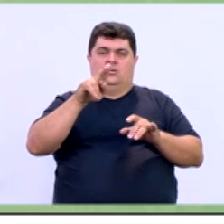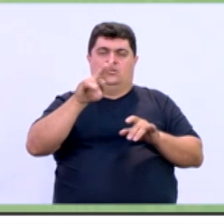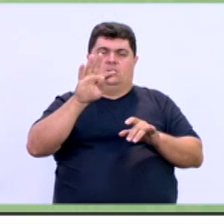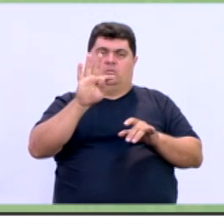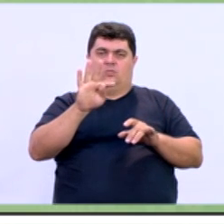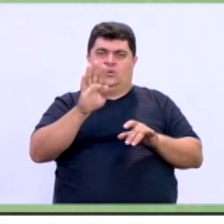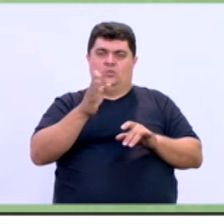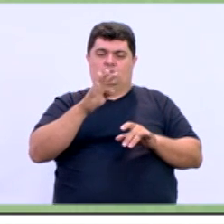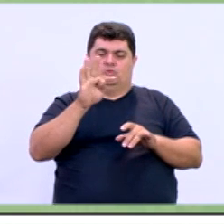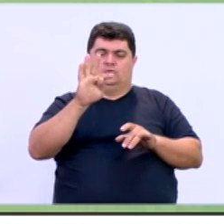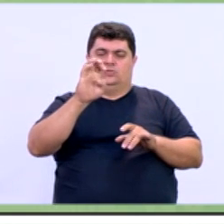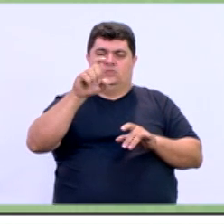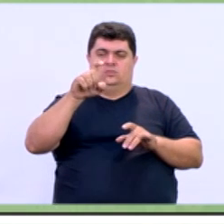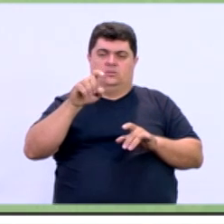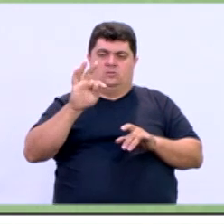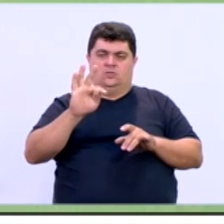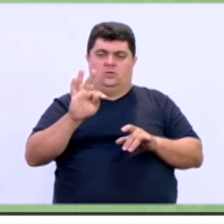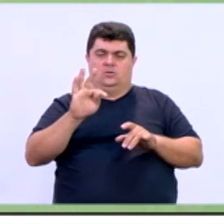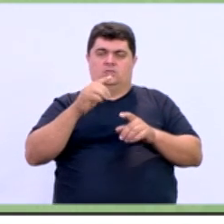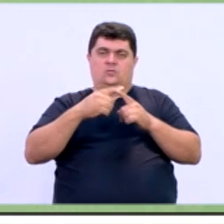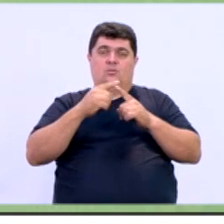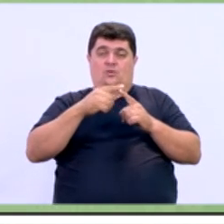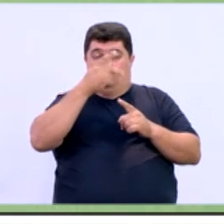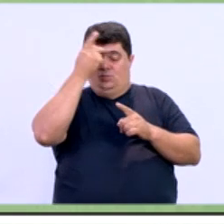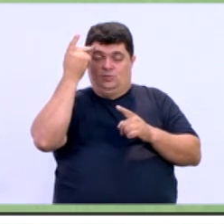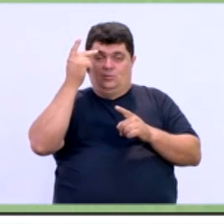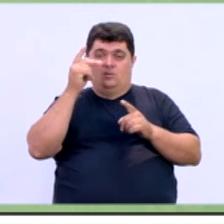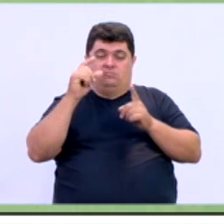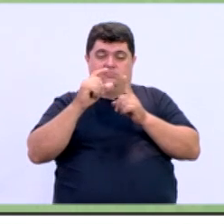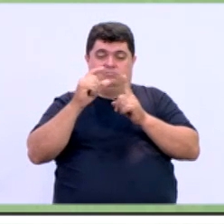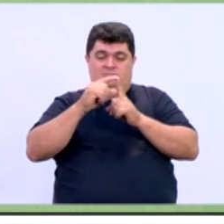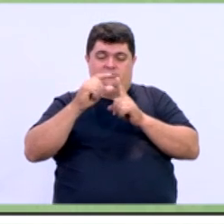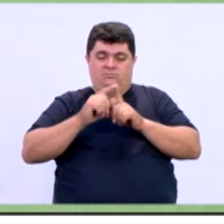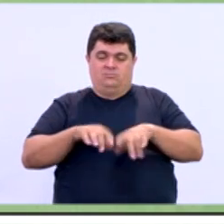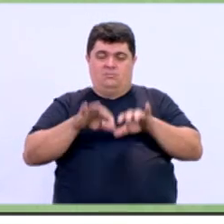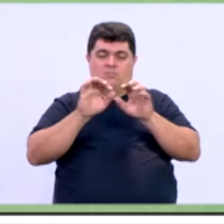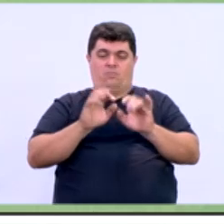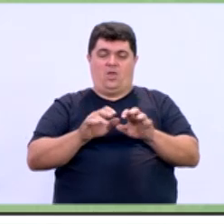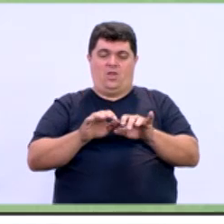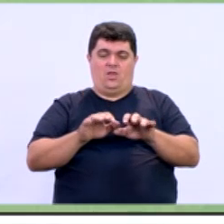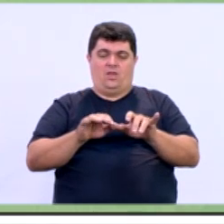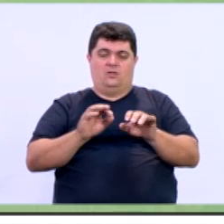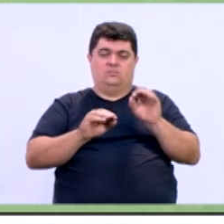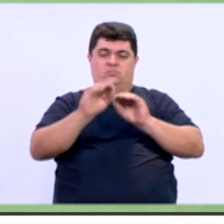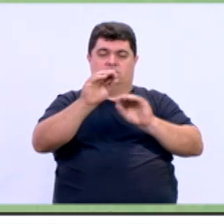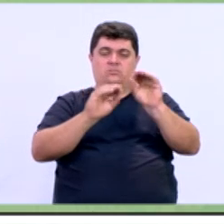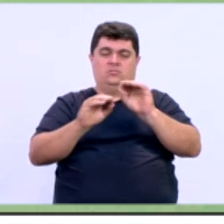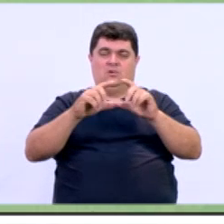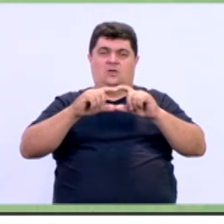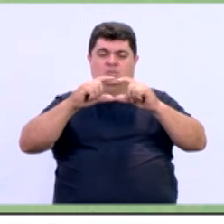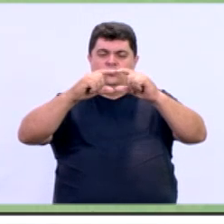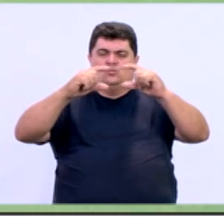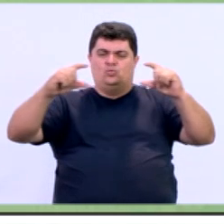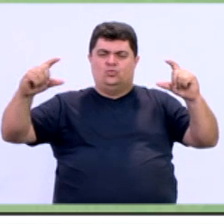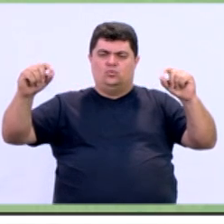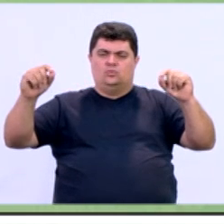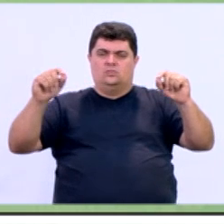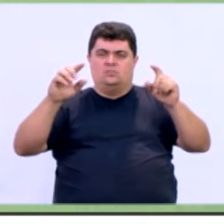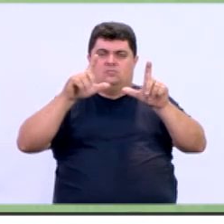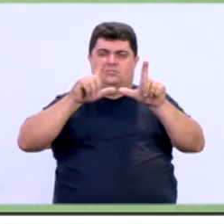Eles servem para quê? Para o usuário digitar alguma coisa, aparece aquele quadradinho,